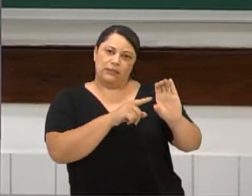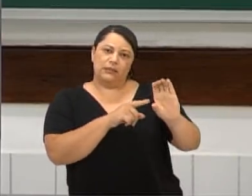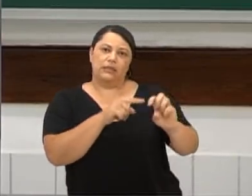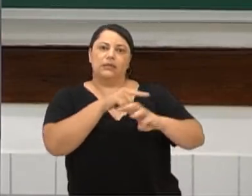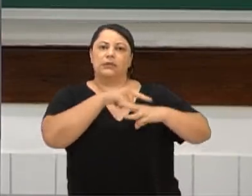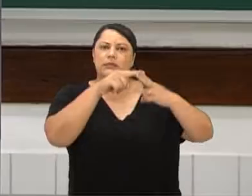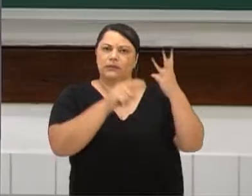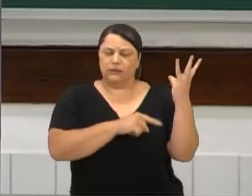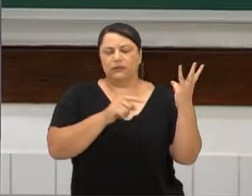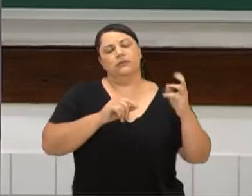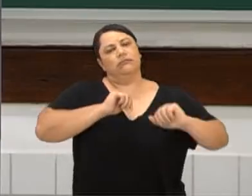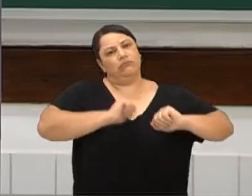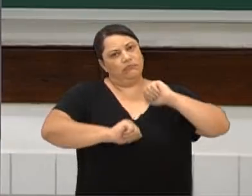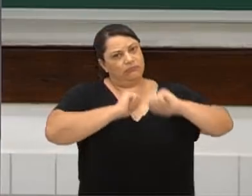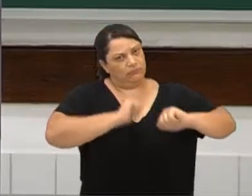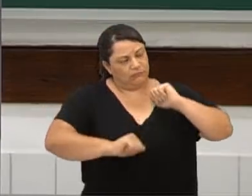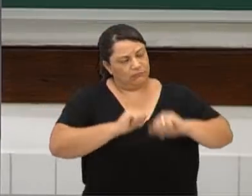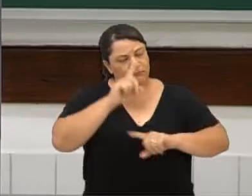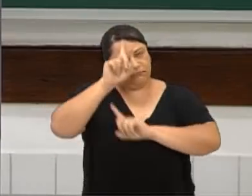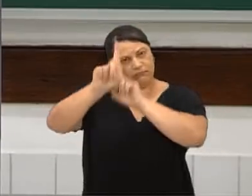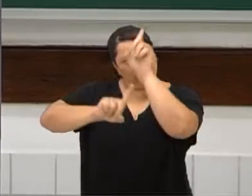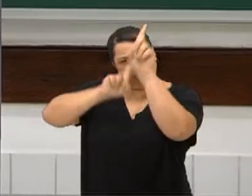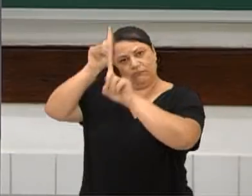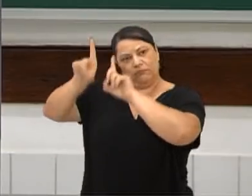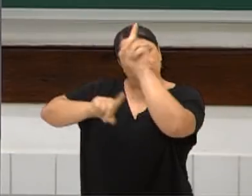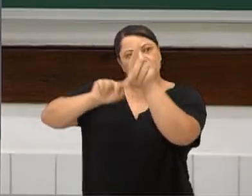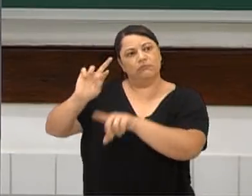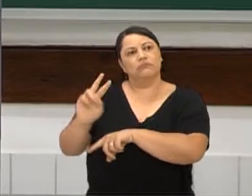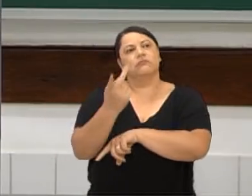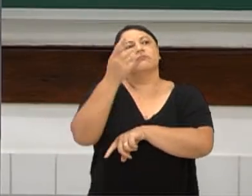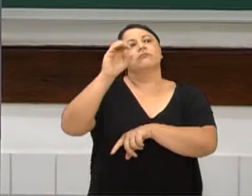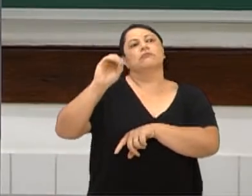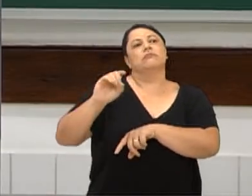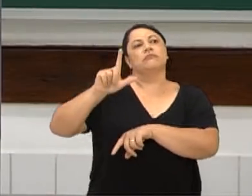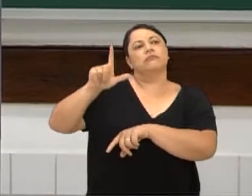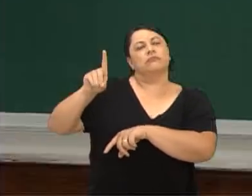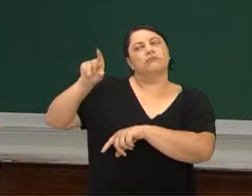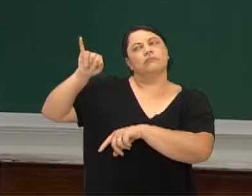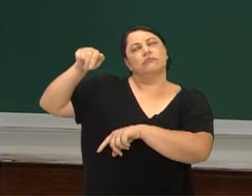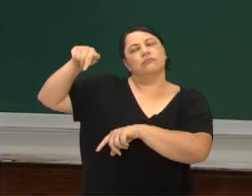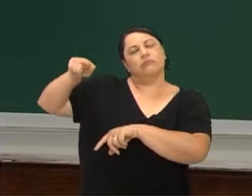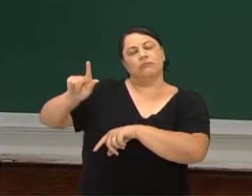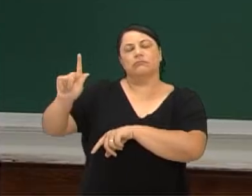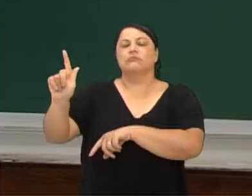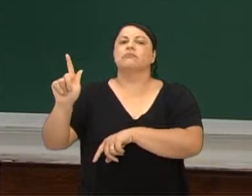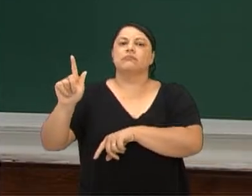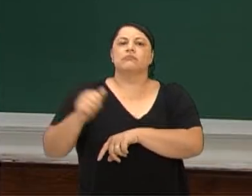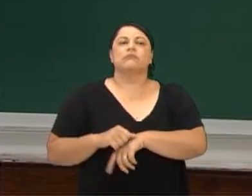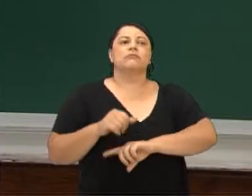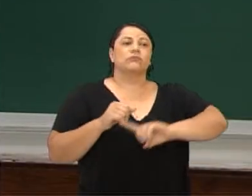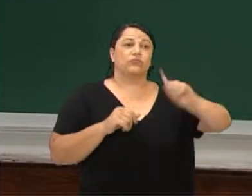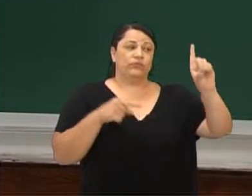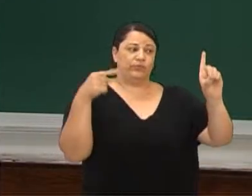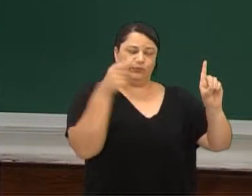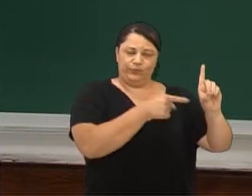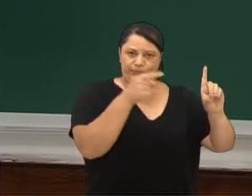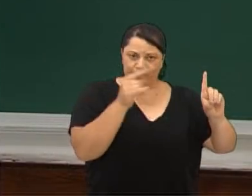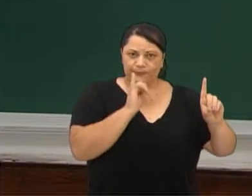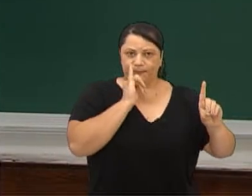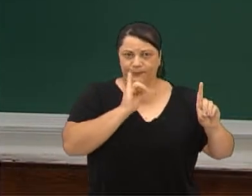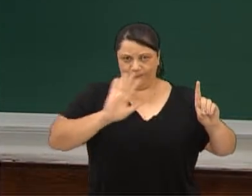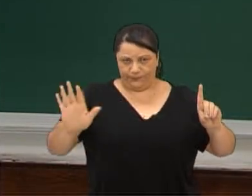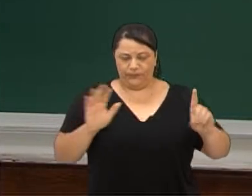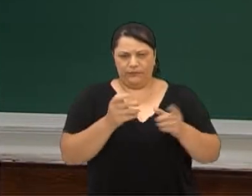3 empresas, A, B e C, criam uma holding. Essa holding é a empresa D. E essa empresa D